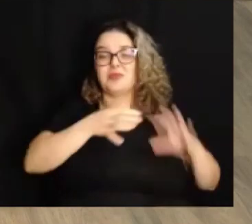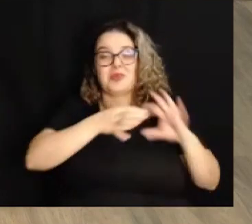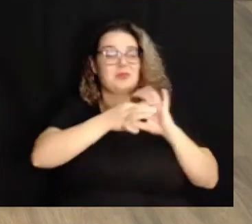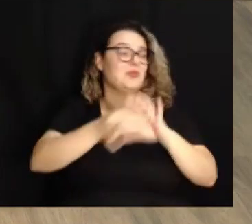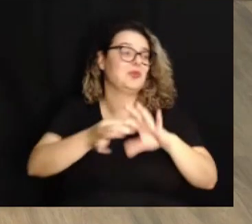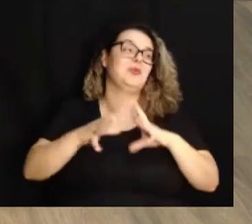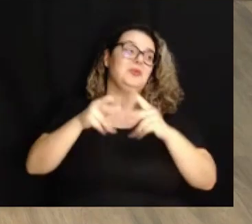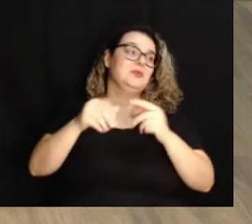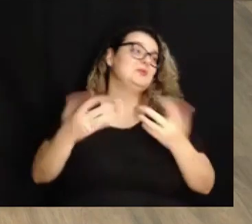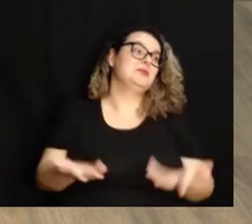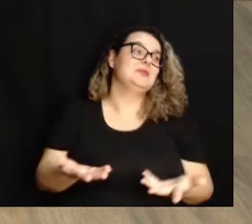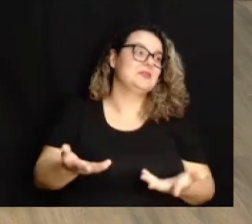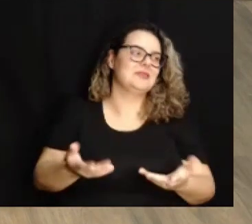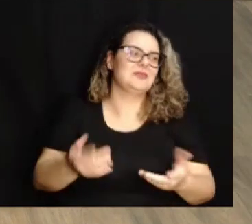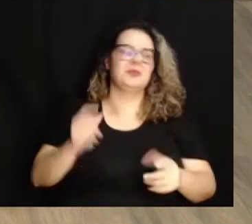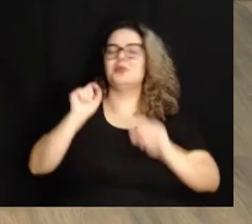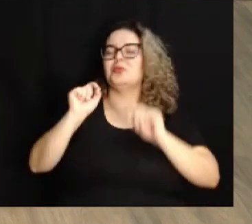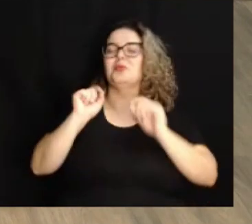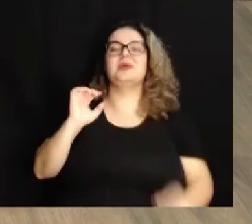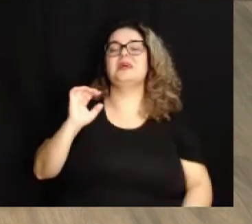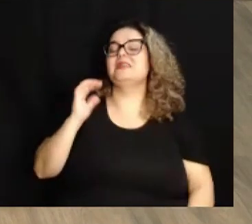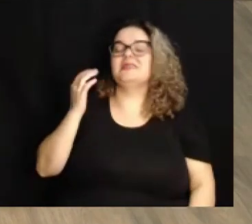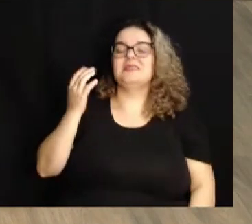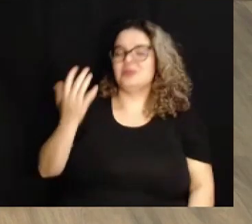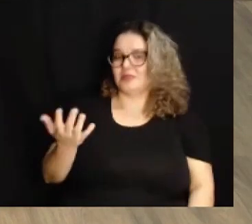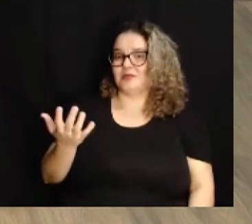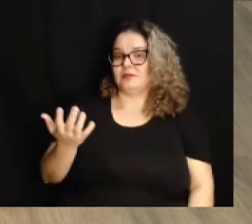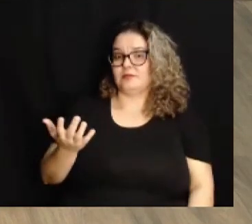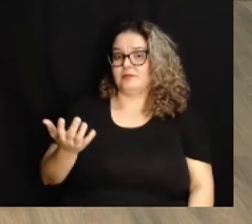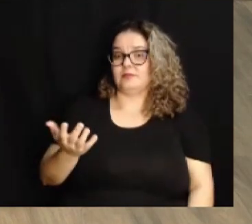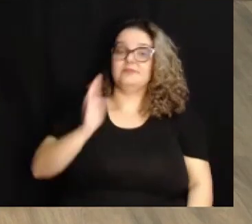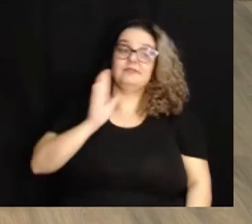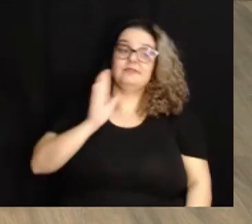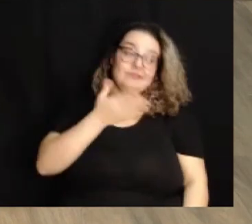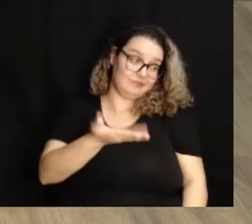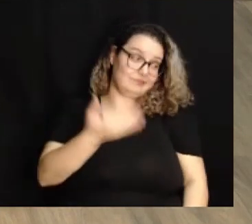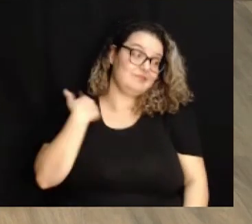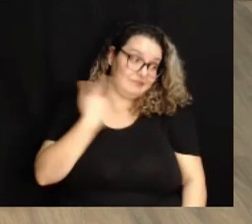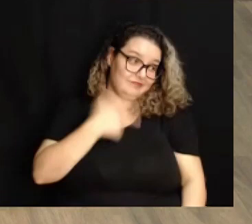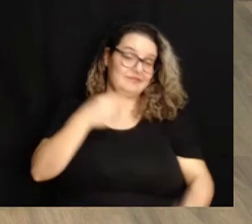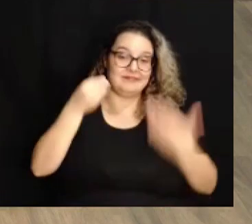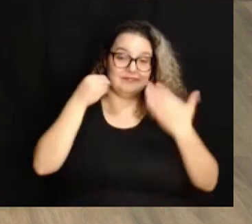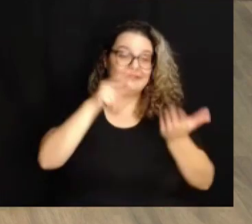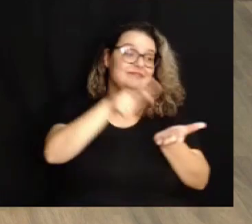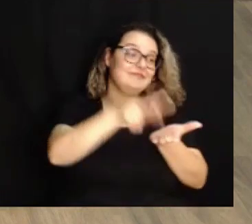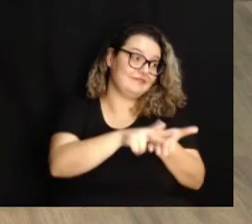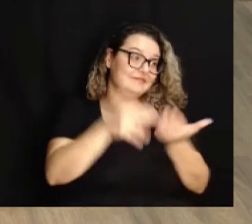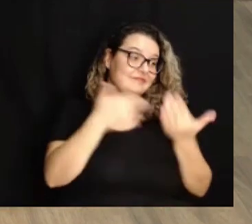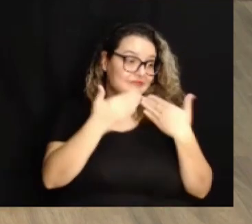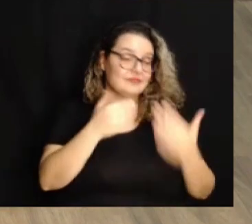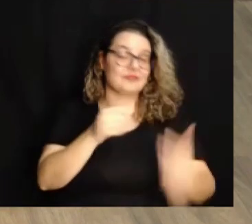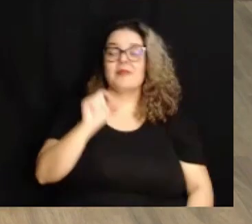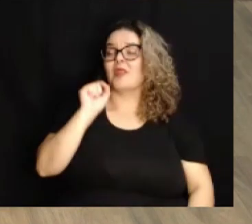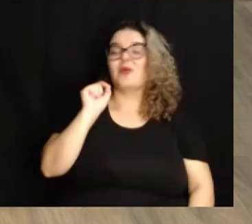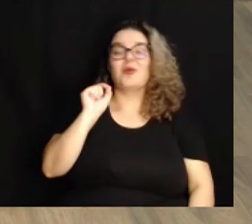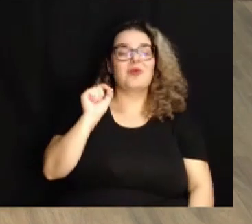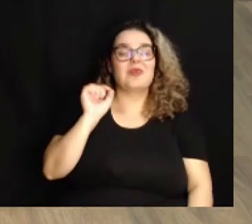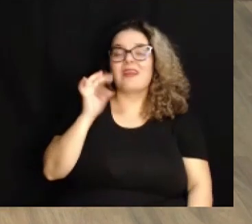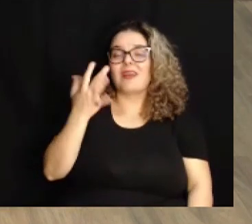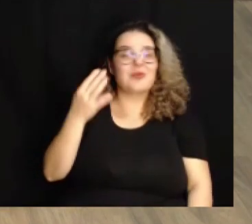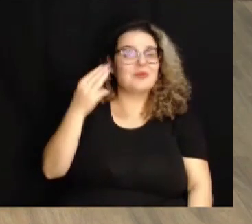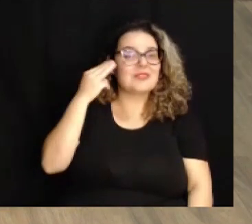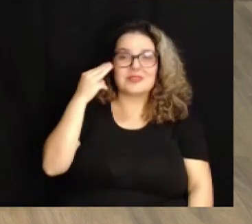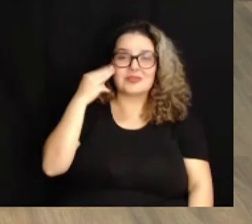que acontece, né? Já que você é o nosso psicanalista aqui, o que acontece com a mente do ser humano referente